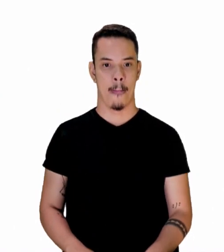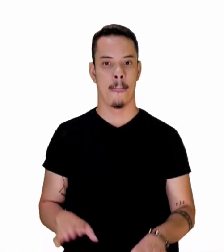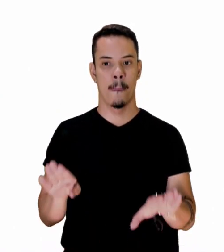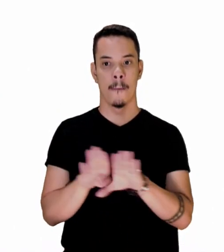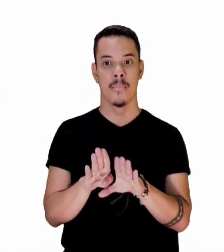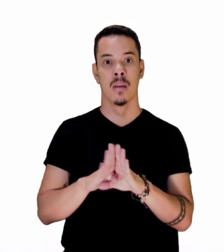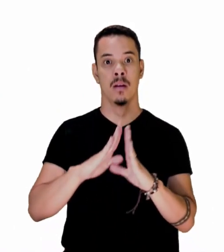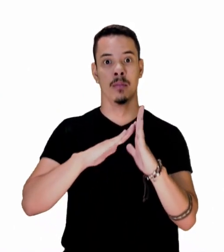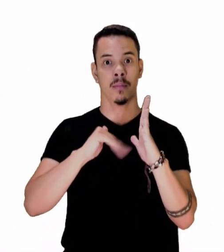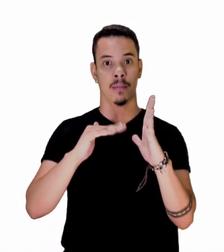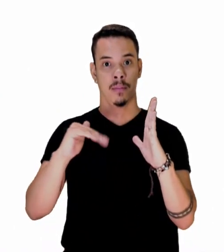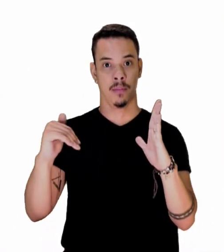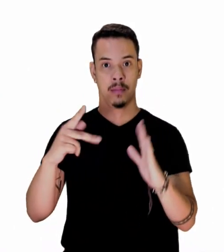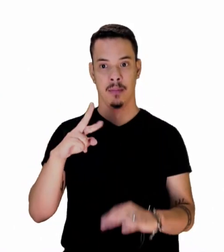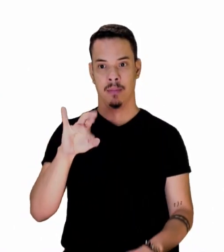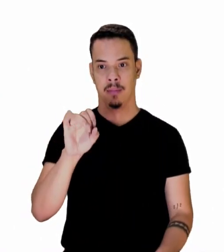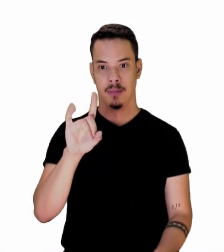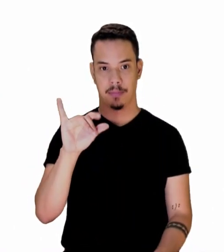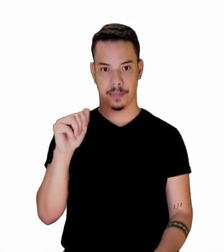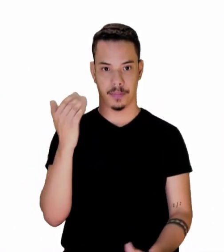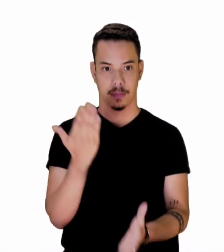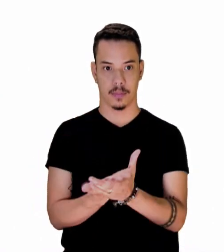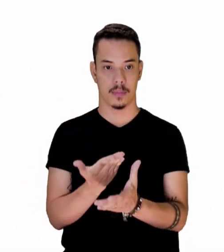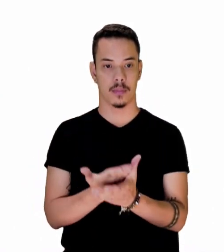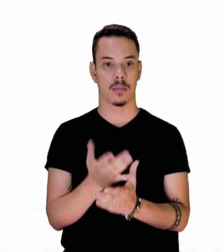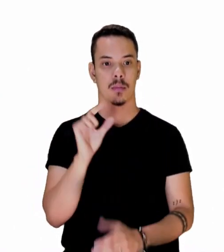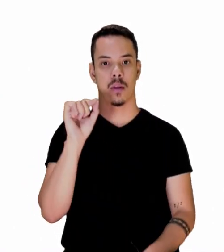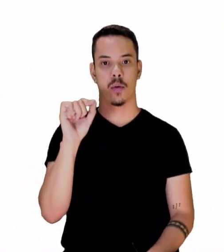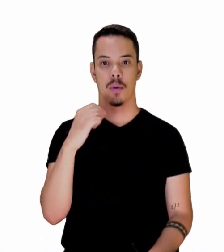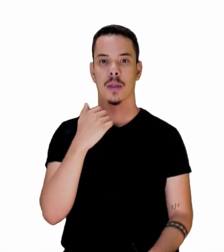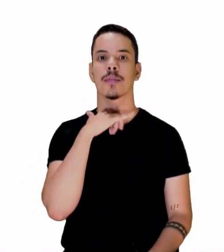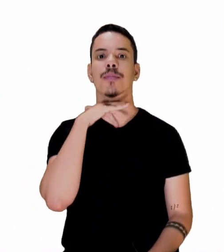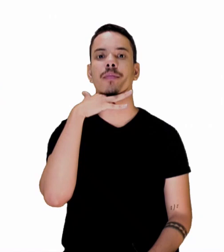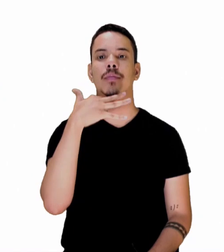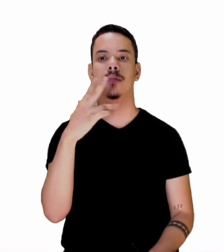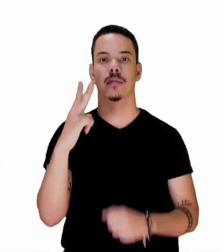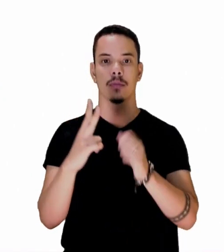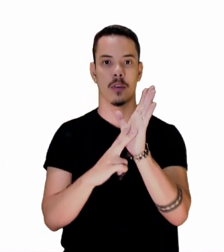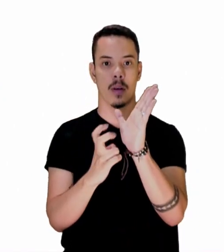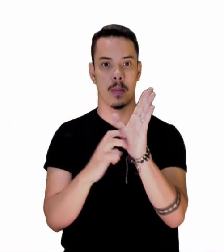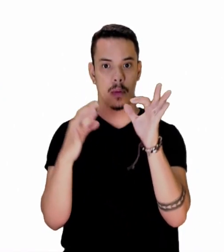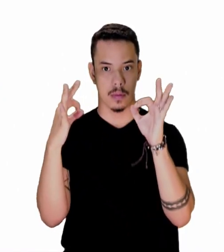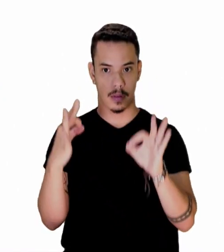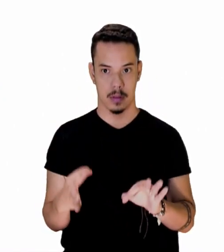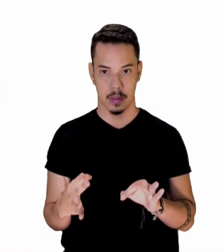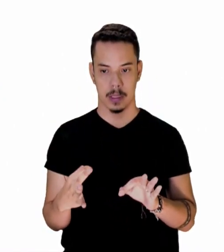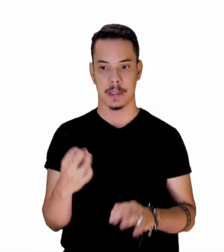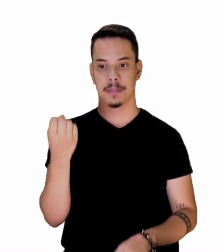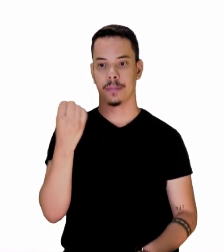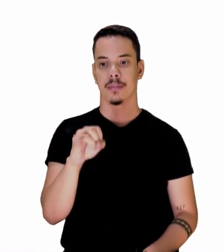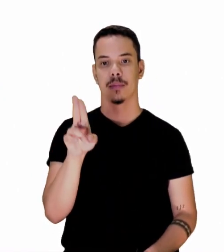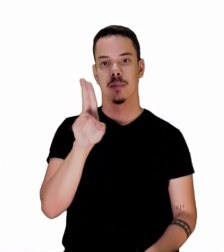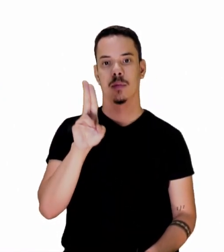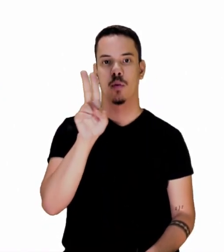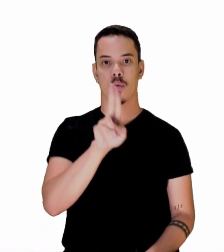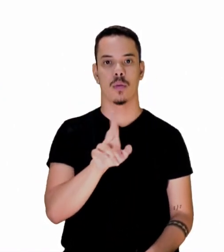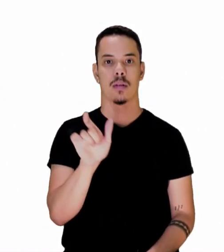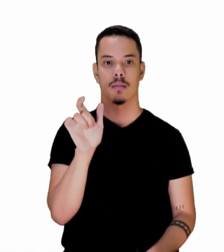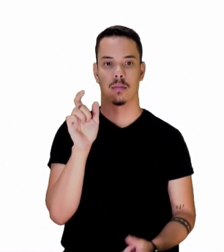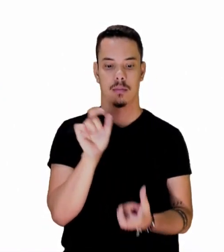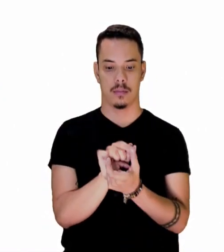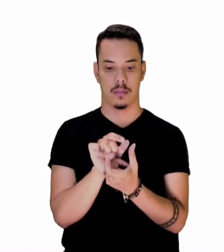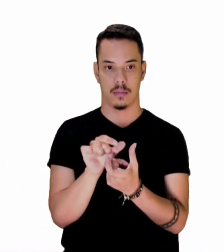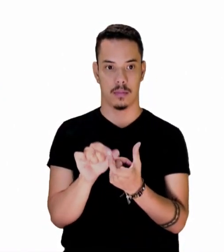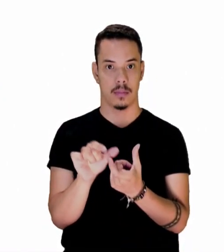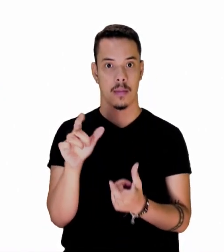uma prosódia, né? Que é a parte da gramática que estuda a correta pronúncia do vocábulo, levando em conta o quê? A sílaba tônica.